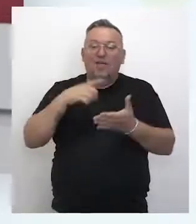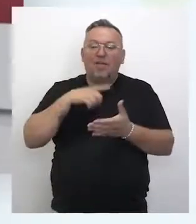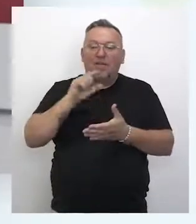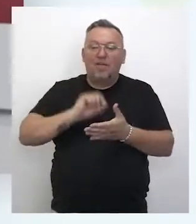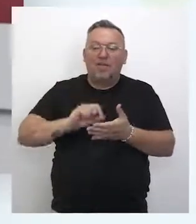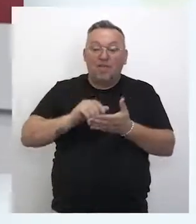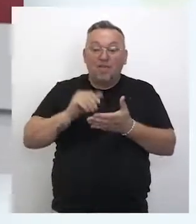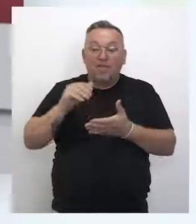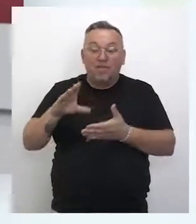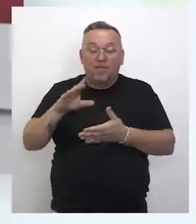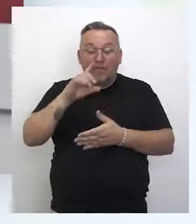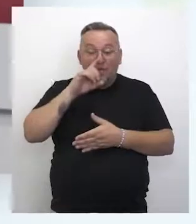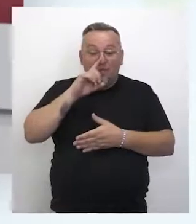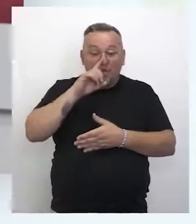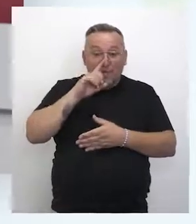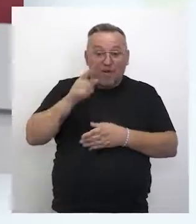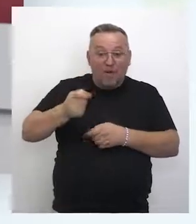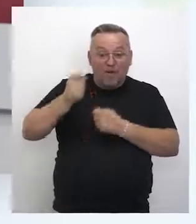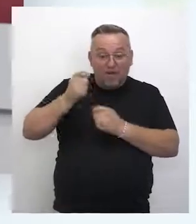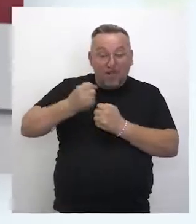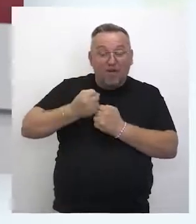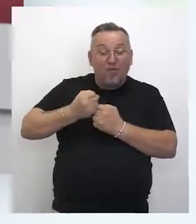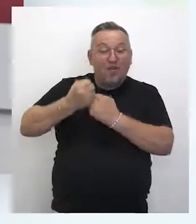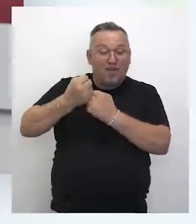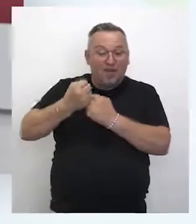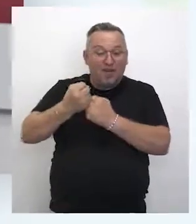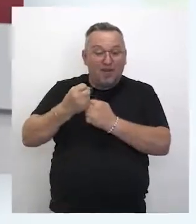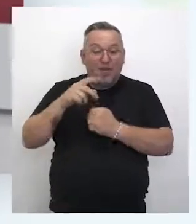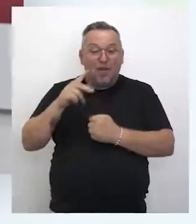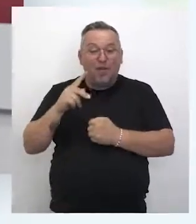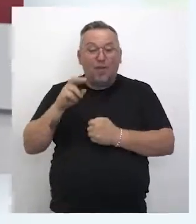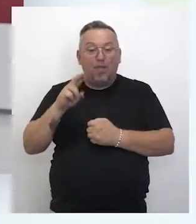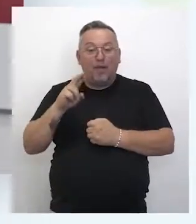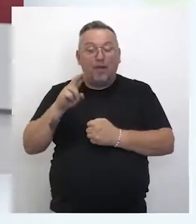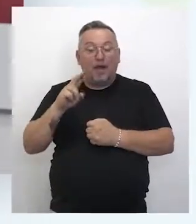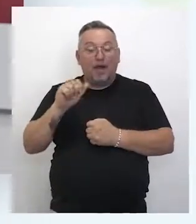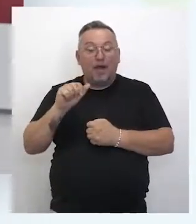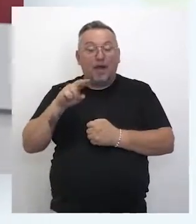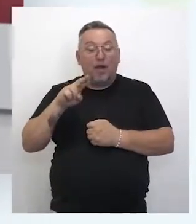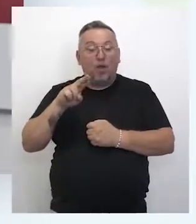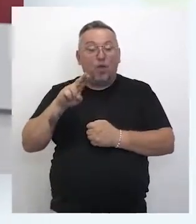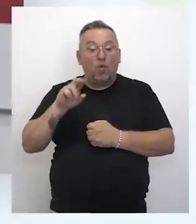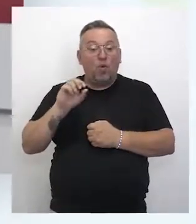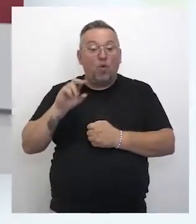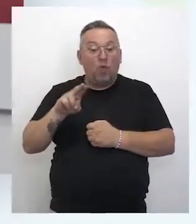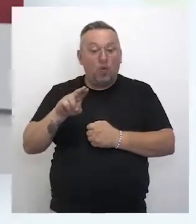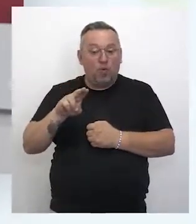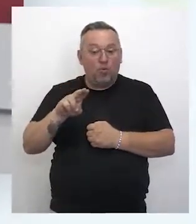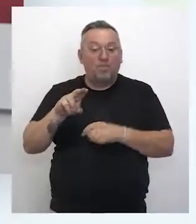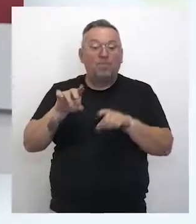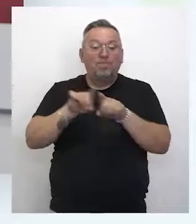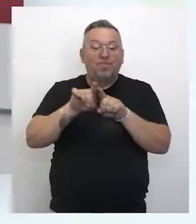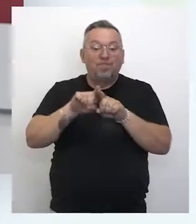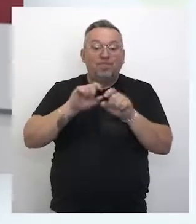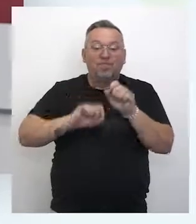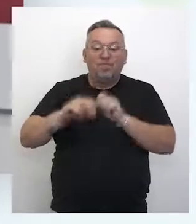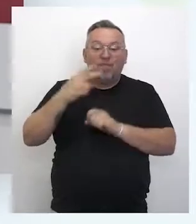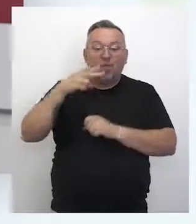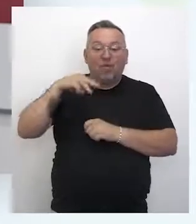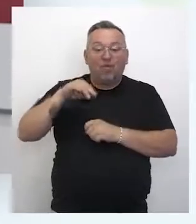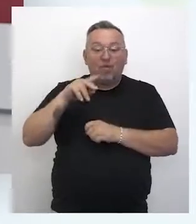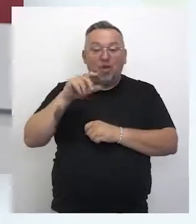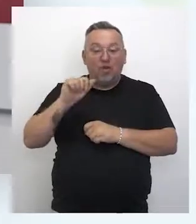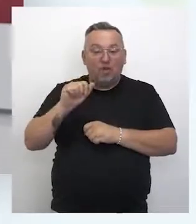fora de perigo graças à pesca sustentável. É o pirarucu. O trabalho de manejo da espécie rendeu cerca de R$2